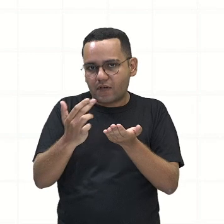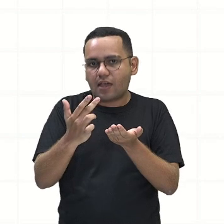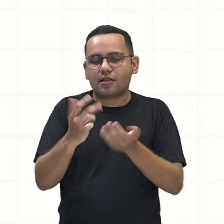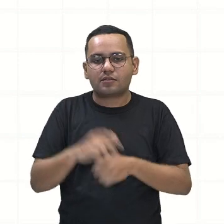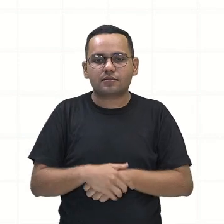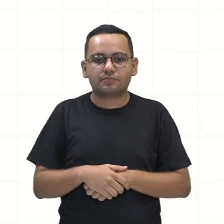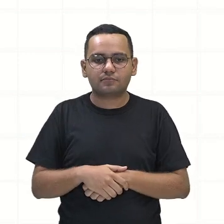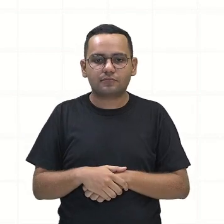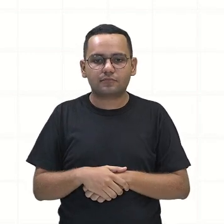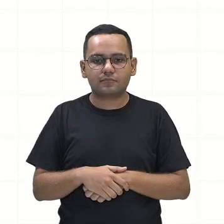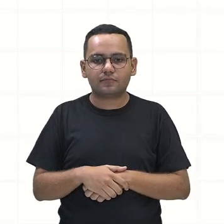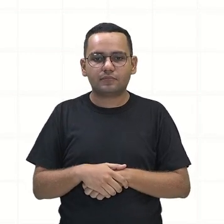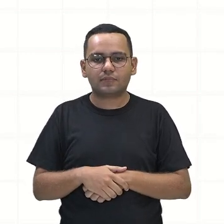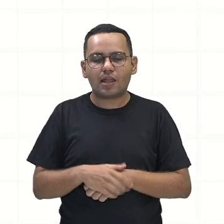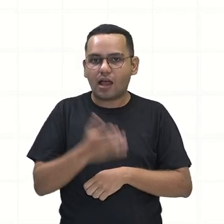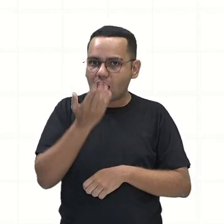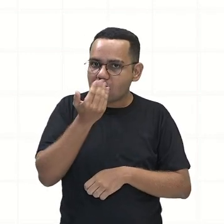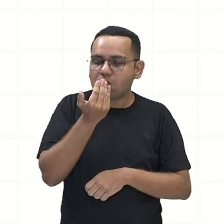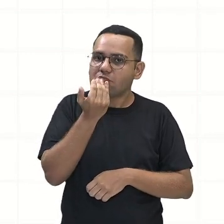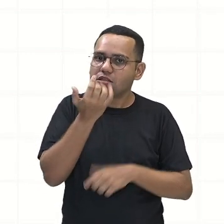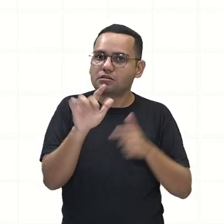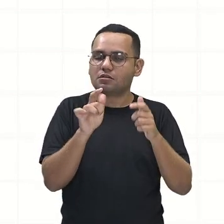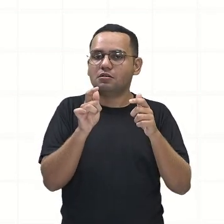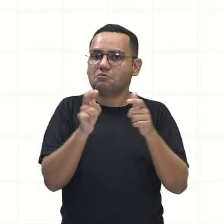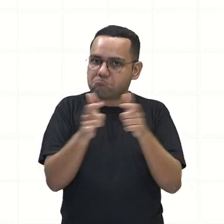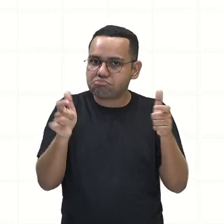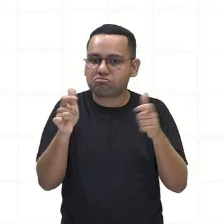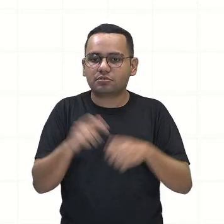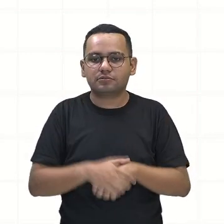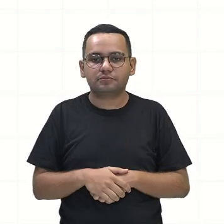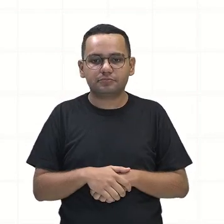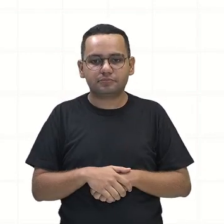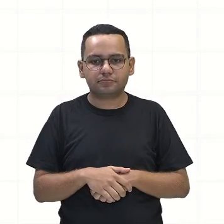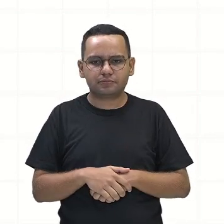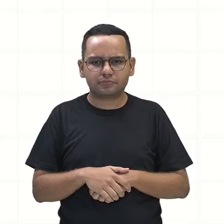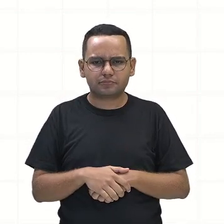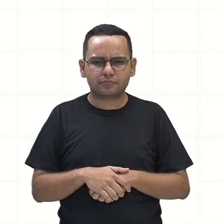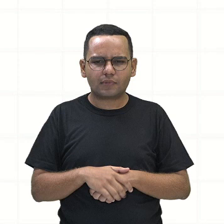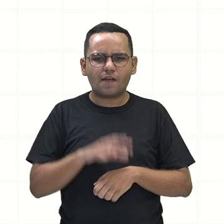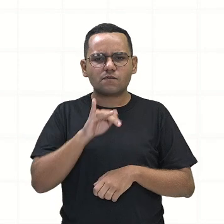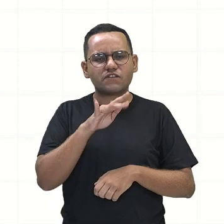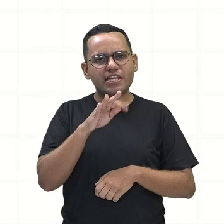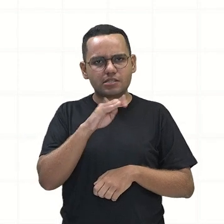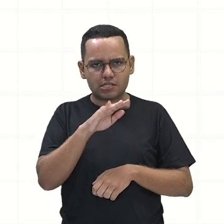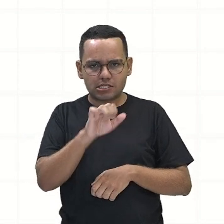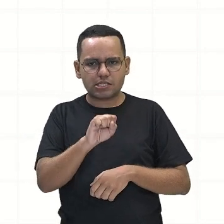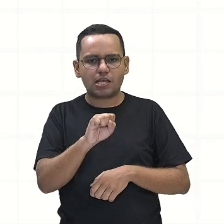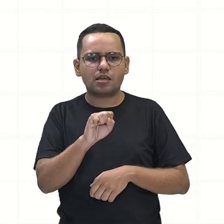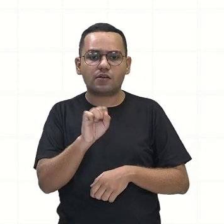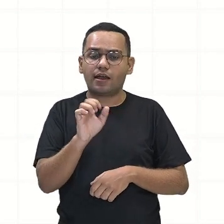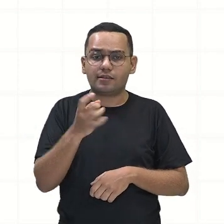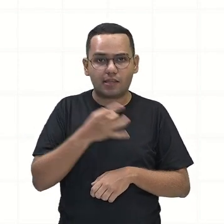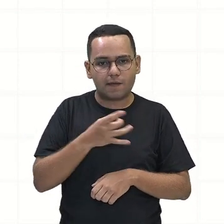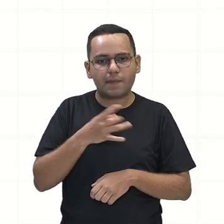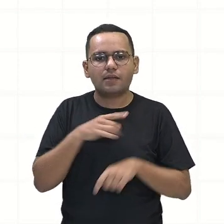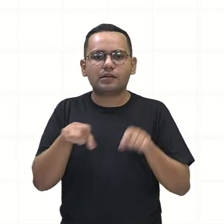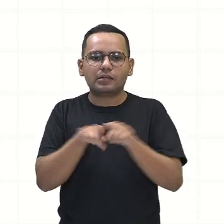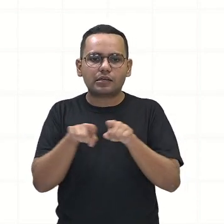a alimentação farta, os feiticeiros temidos e a inexistência de